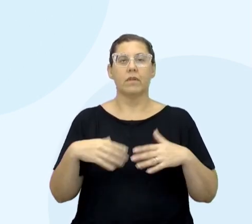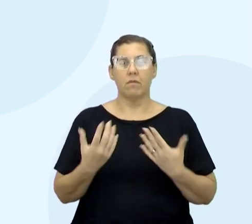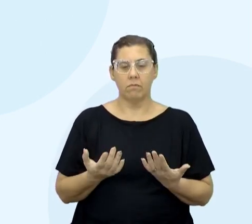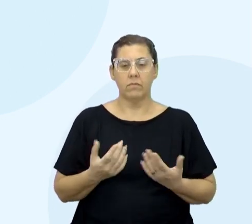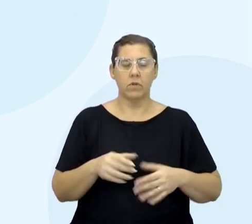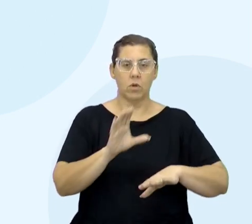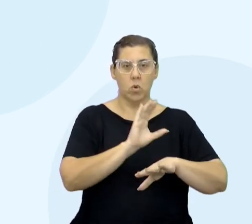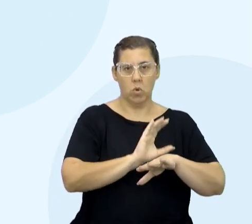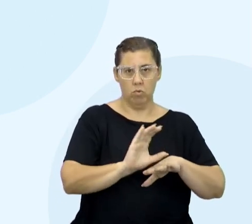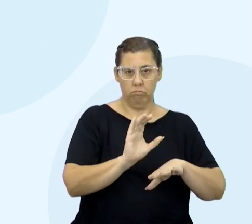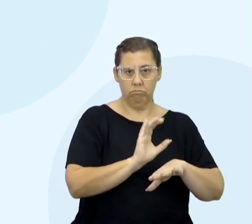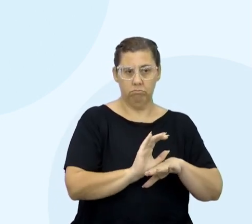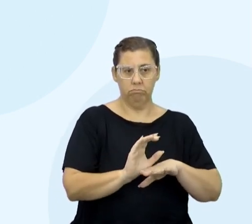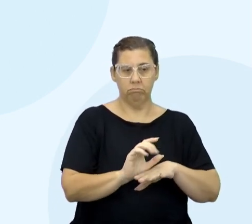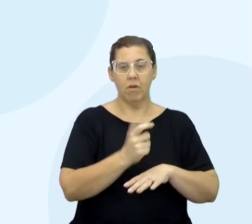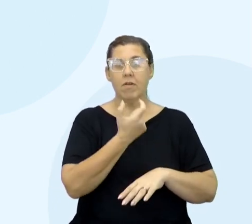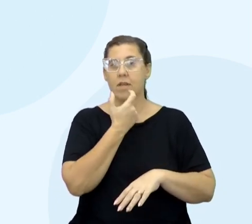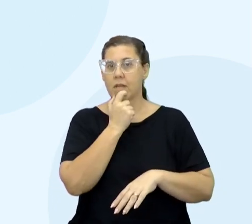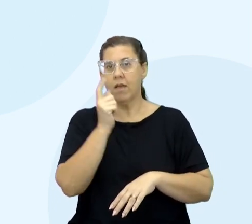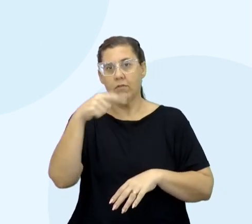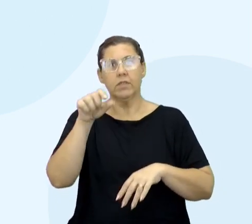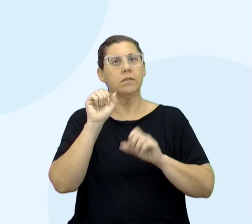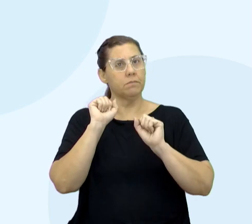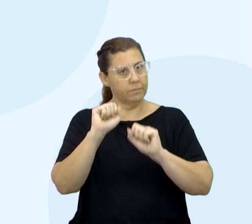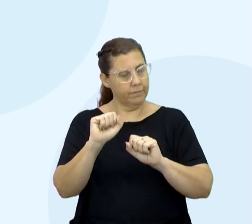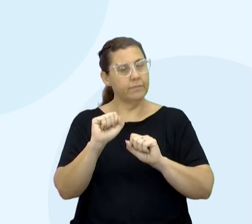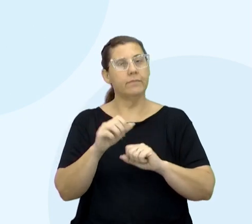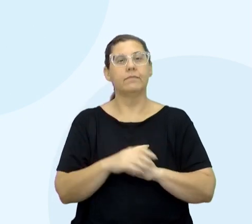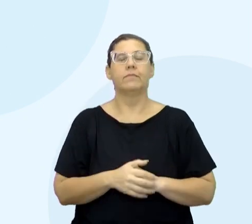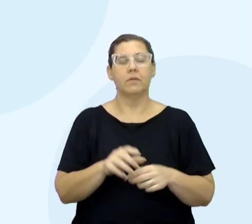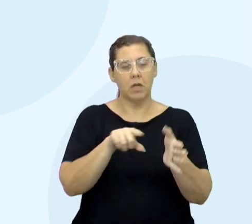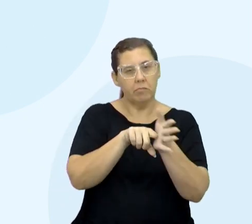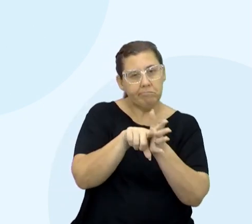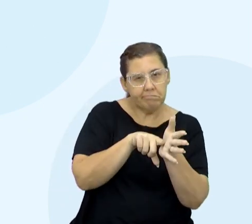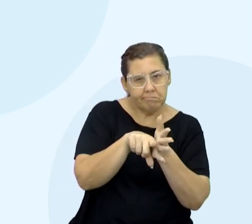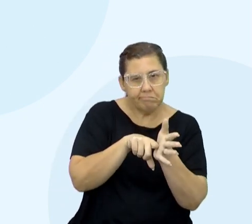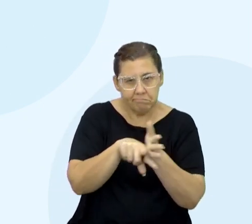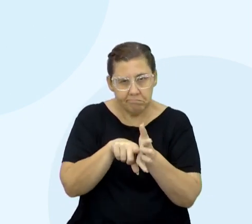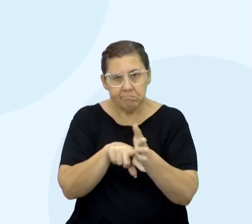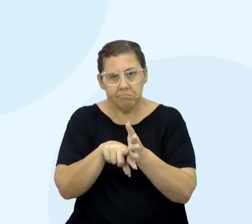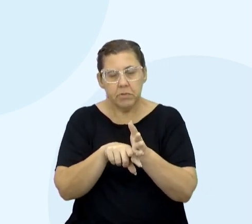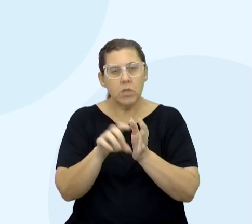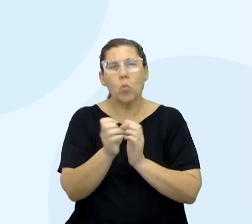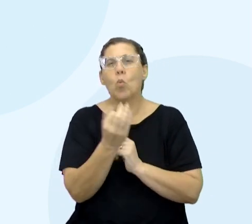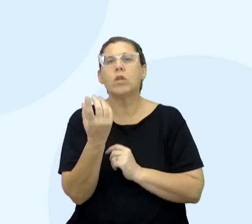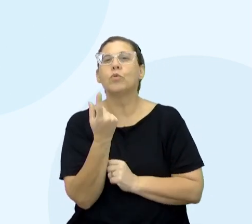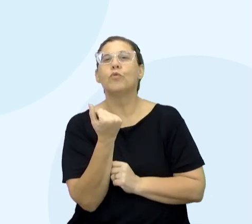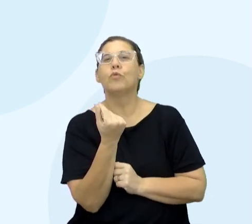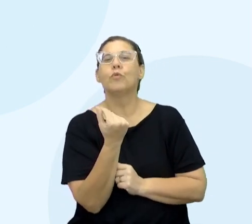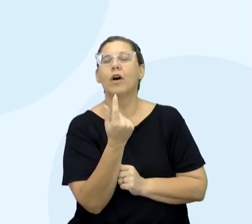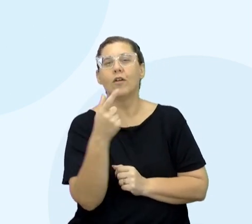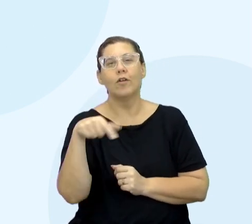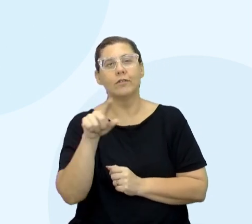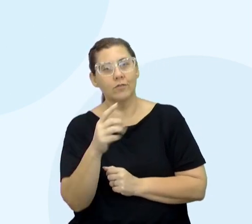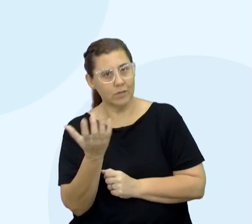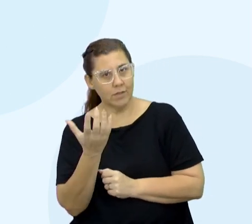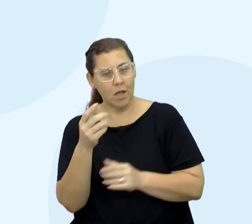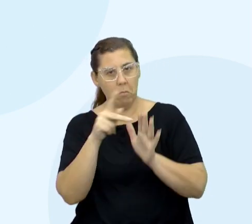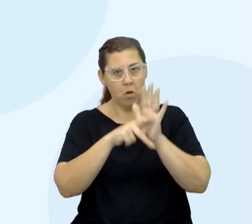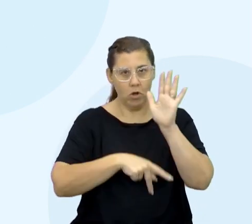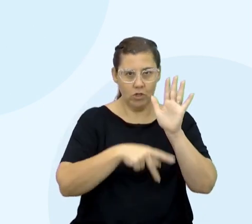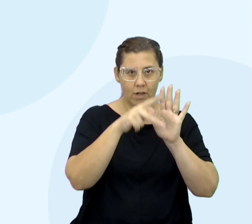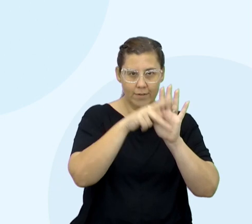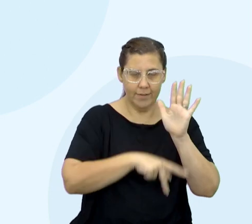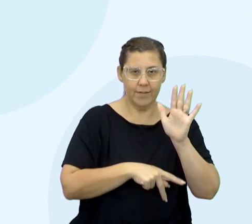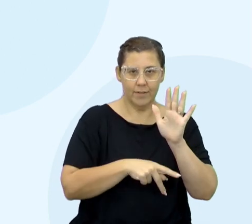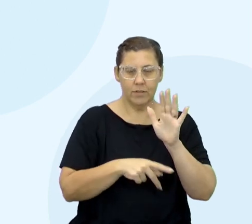curso de inglês, vocês podem, quando vocês estiverem fazendo a pesquisa, né, no Google para ver quanto custa, o projeto de